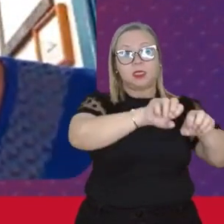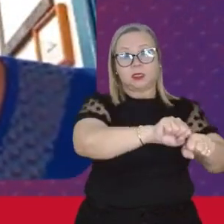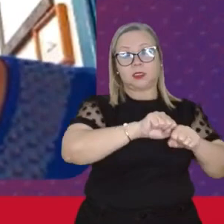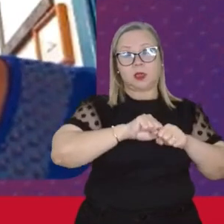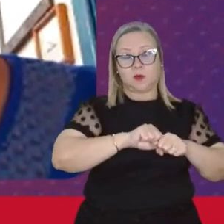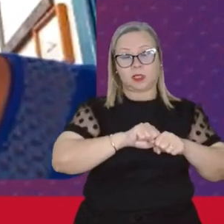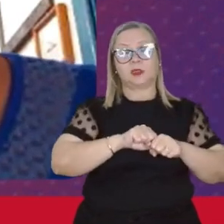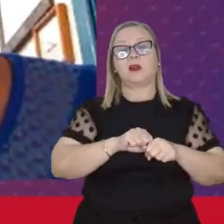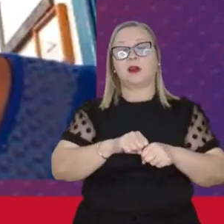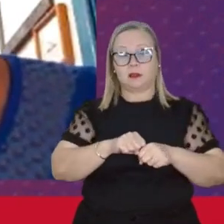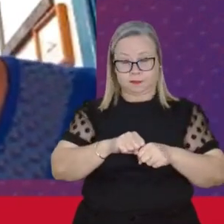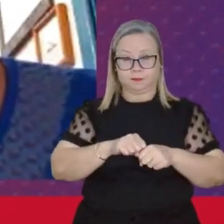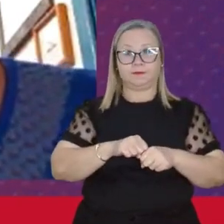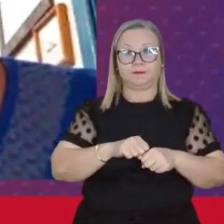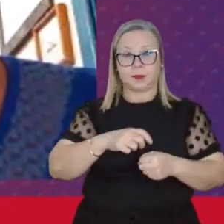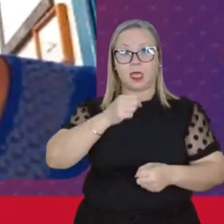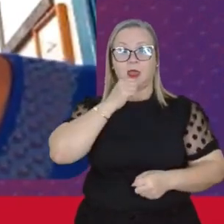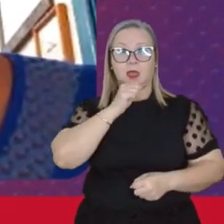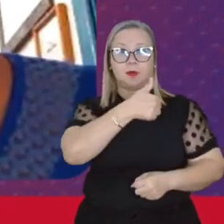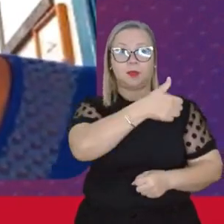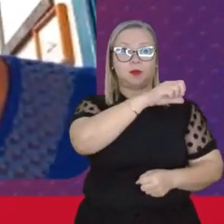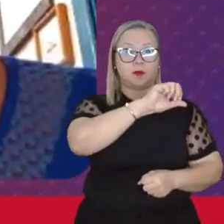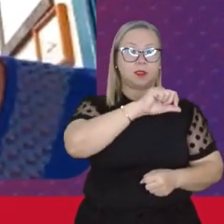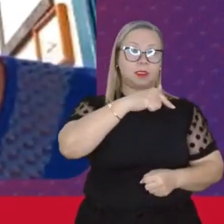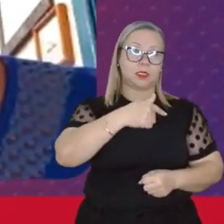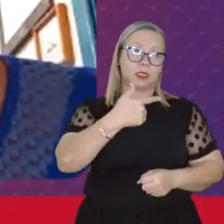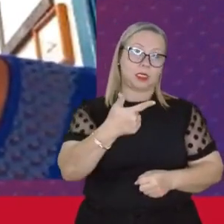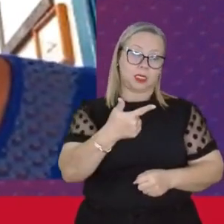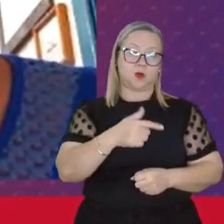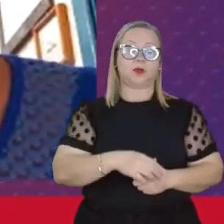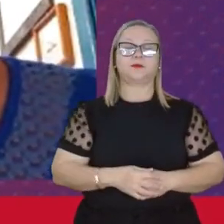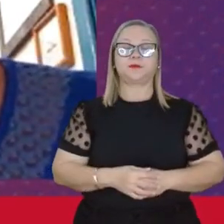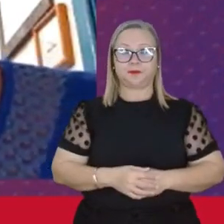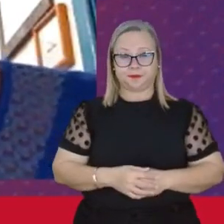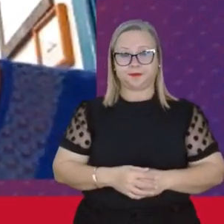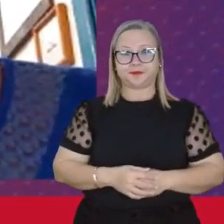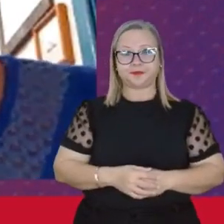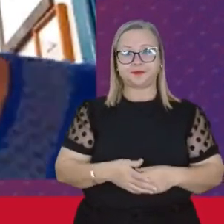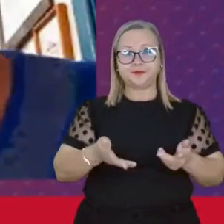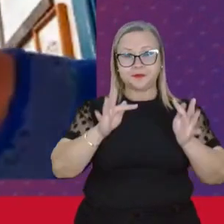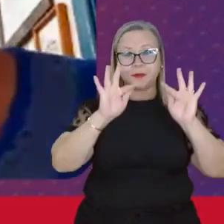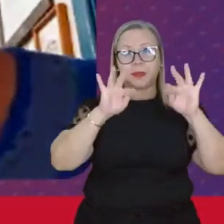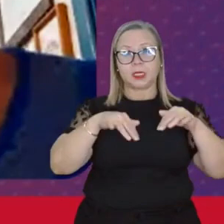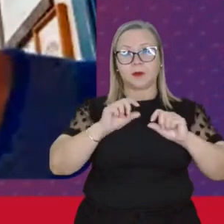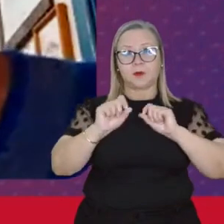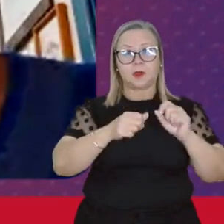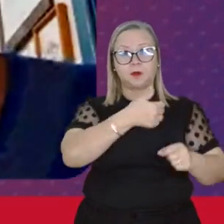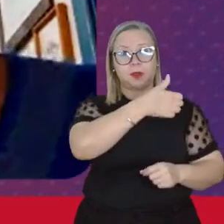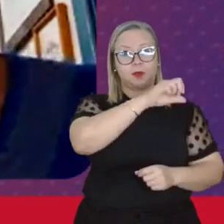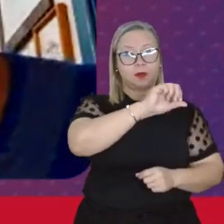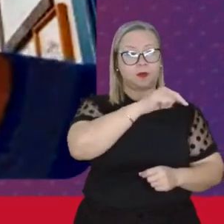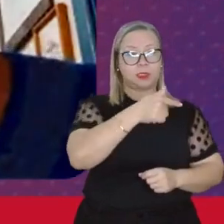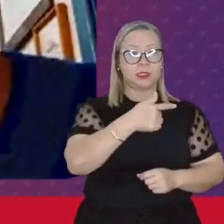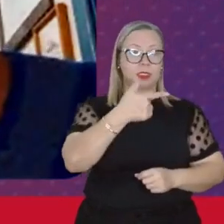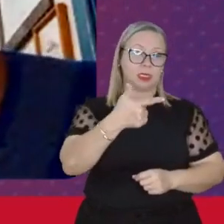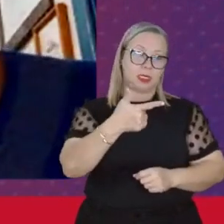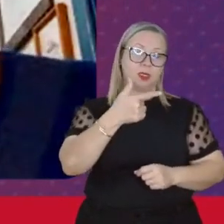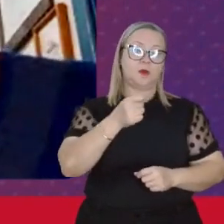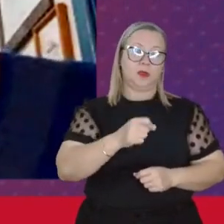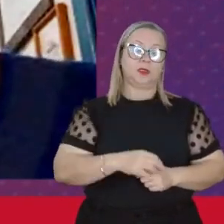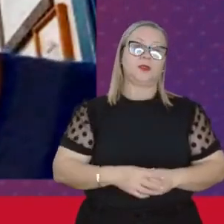lá ainda em 1972, no final de